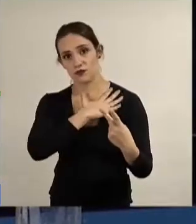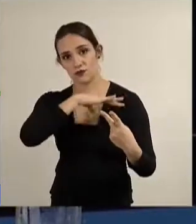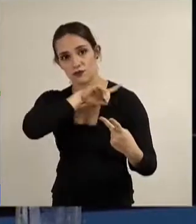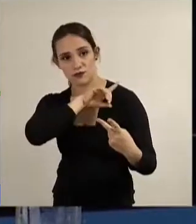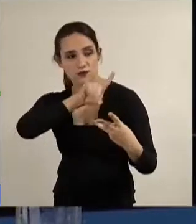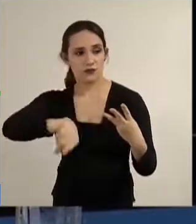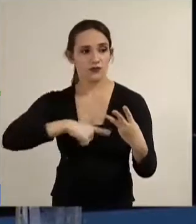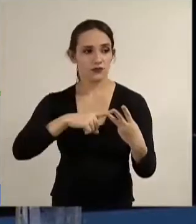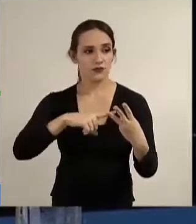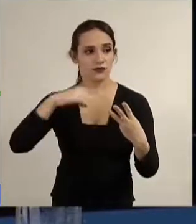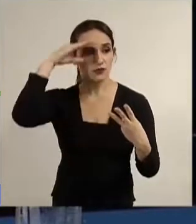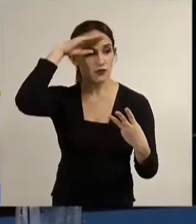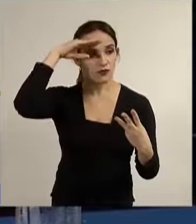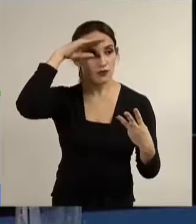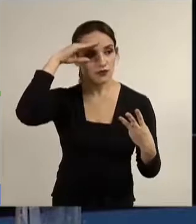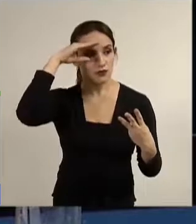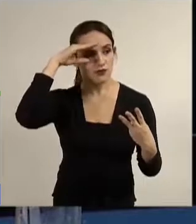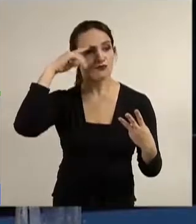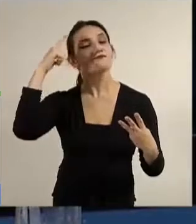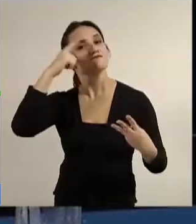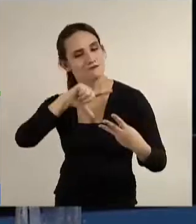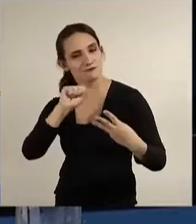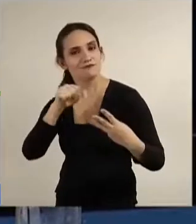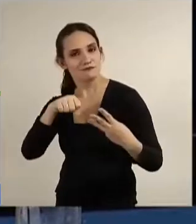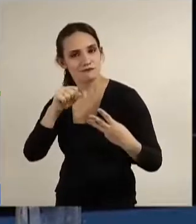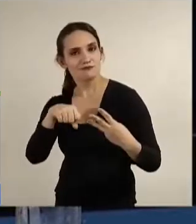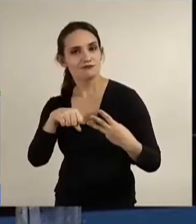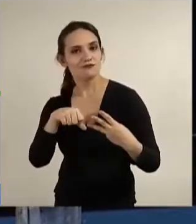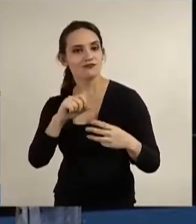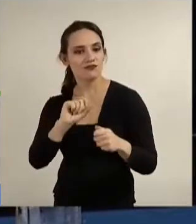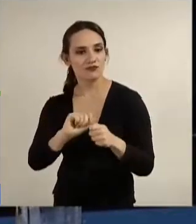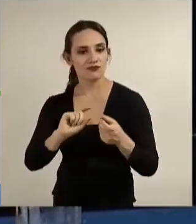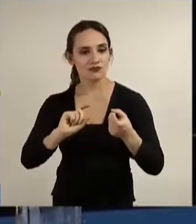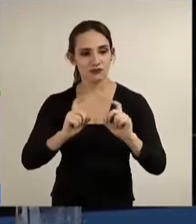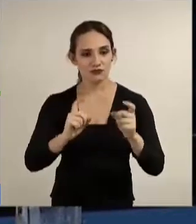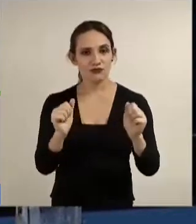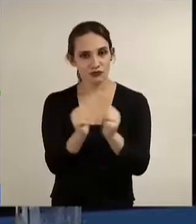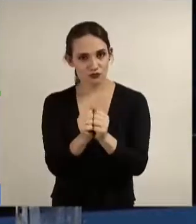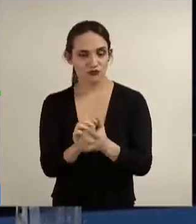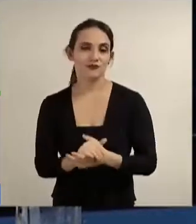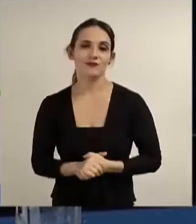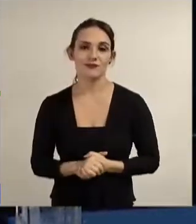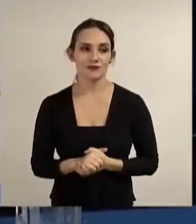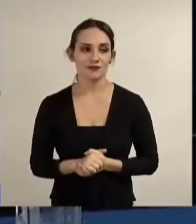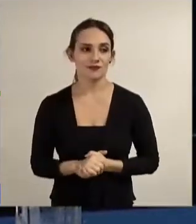do deputado Cabo Almi, para que a gente pudesse fazer essa reunião em conjunto.